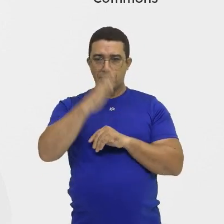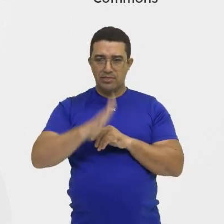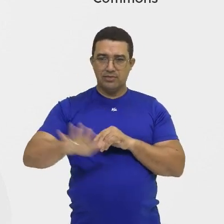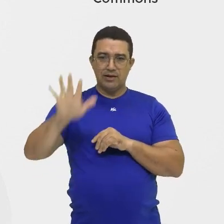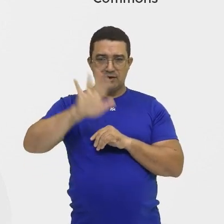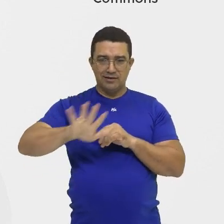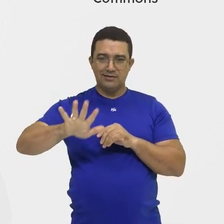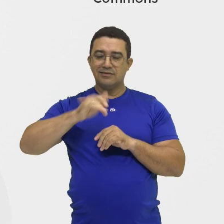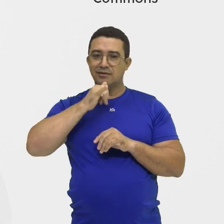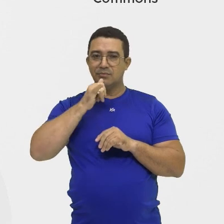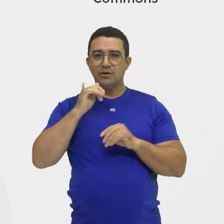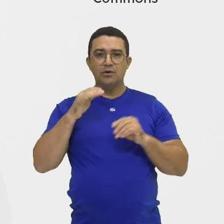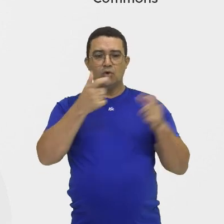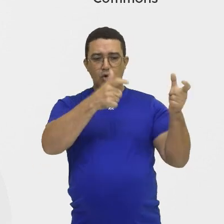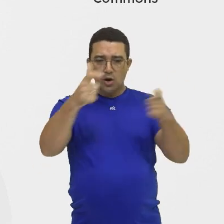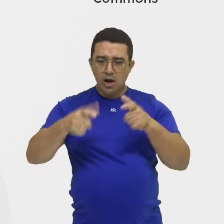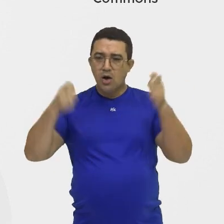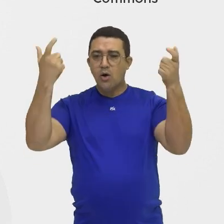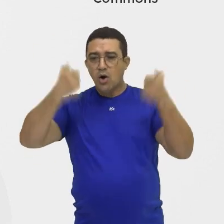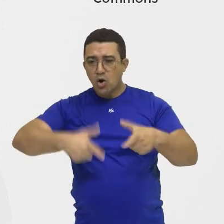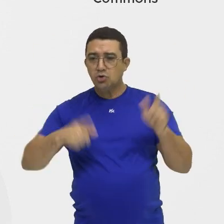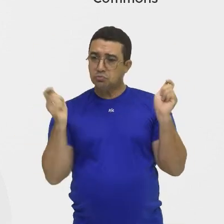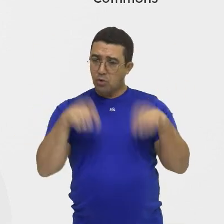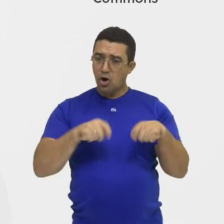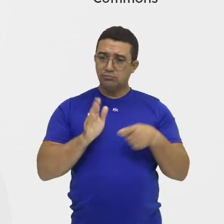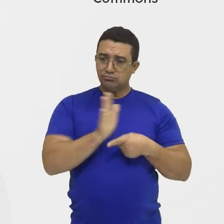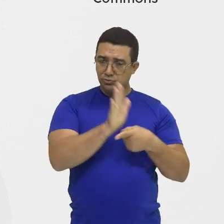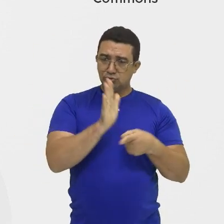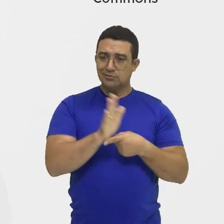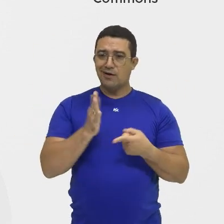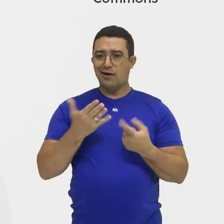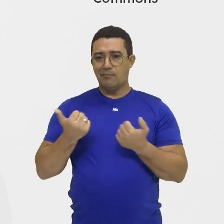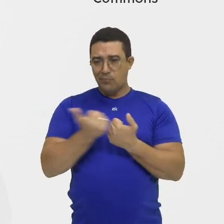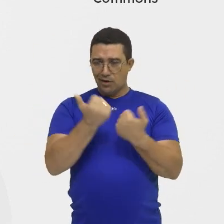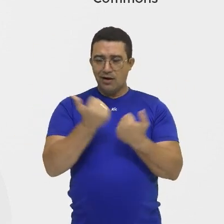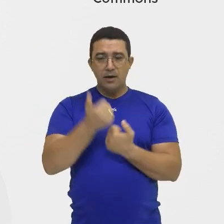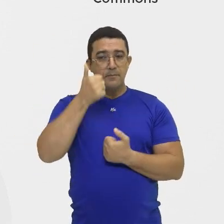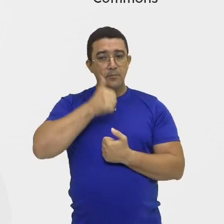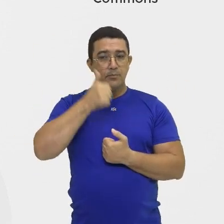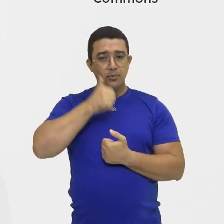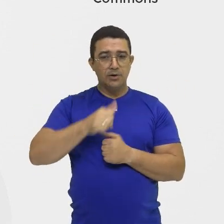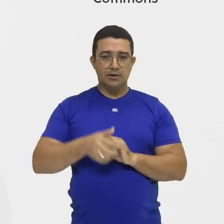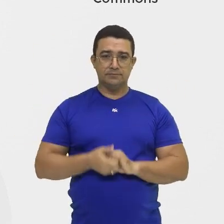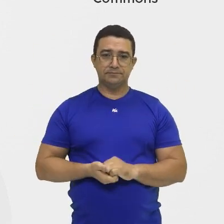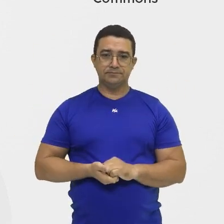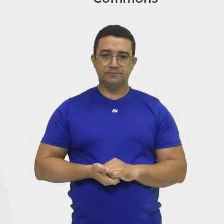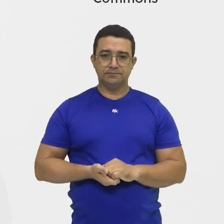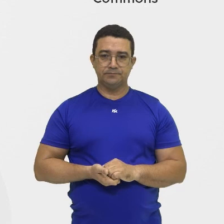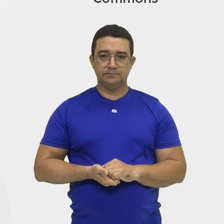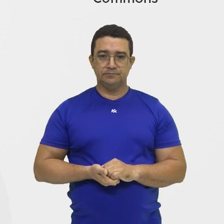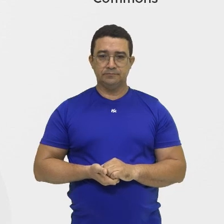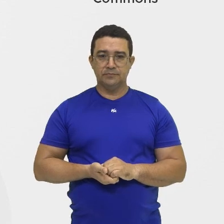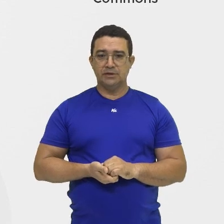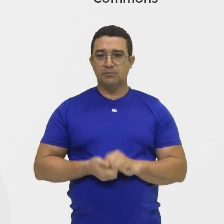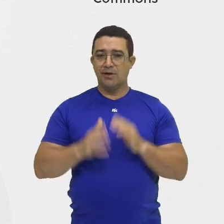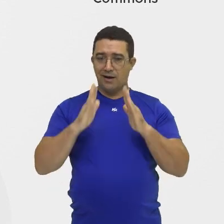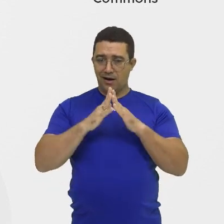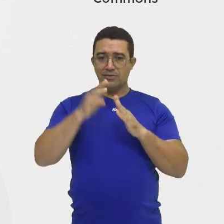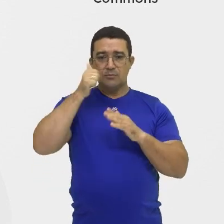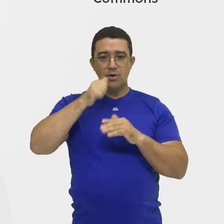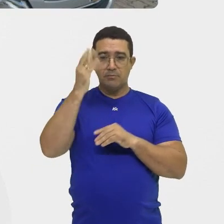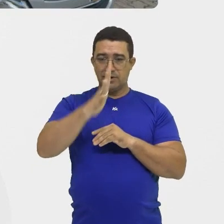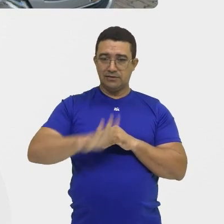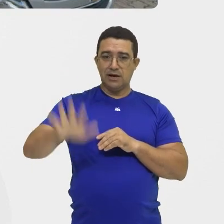os locais que ela pode ser atendida, né, nas situações apropriadas. Por exemplo, a Casa da Mulher